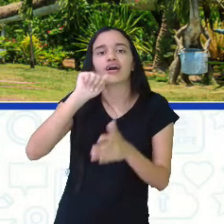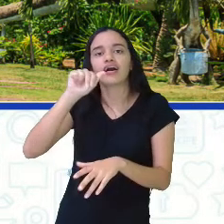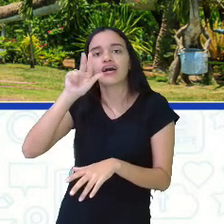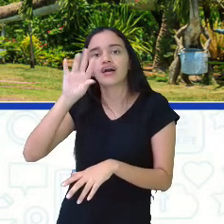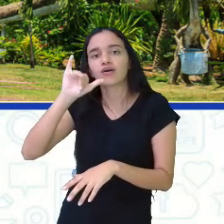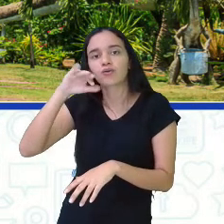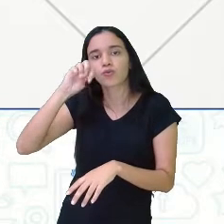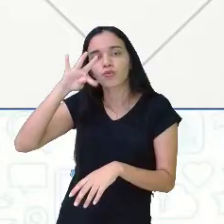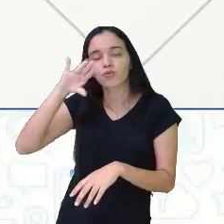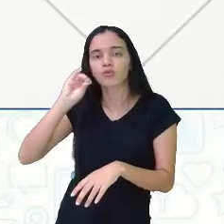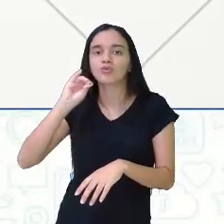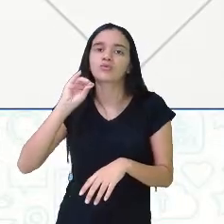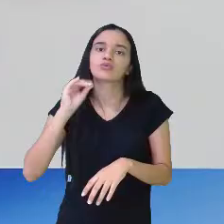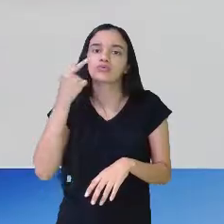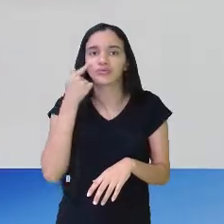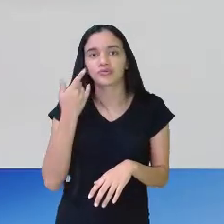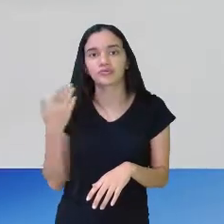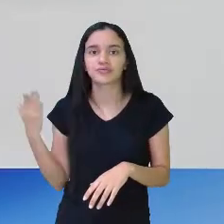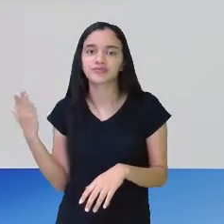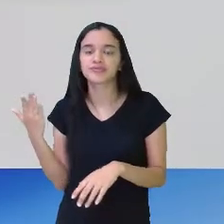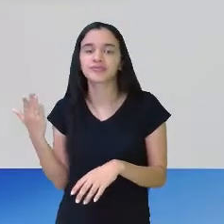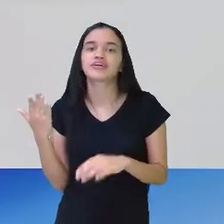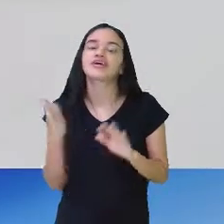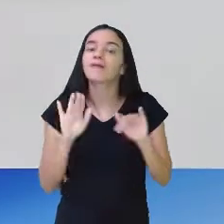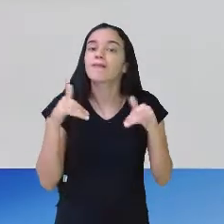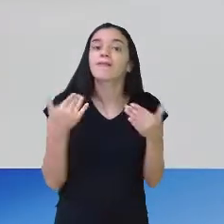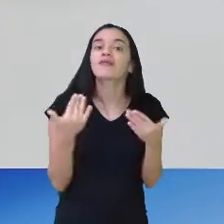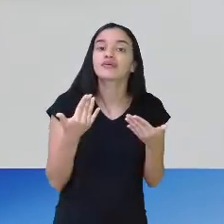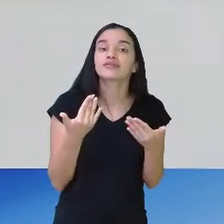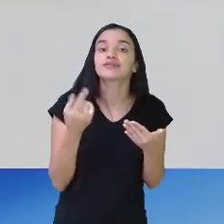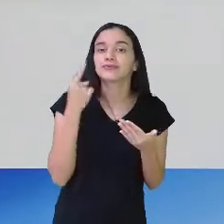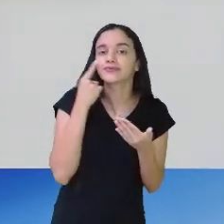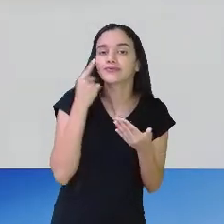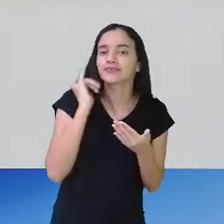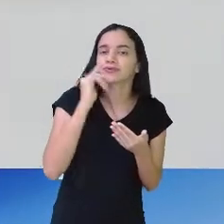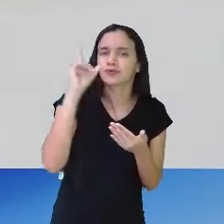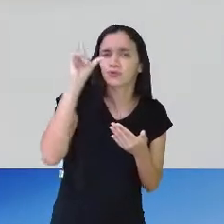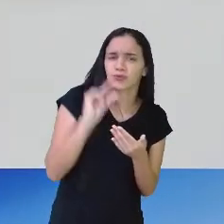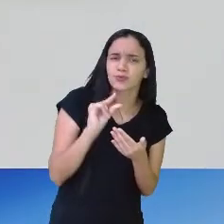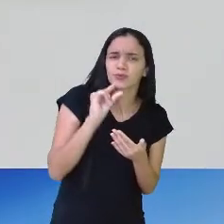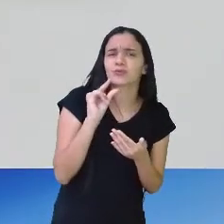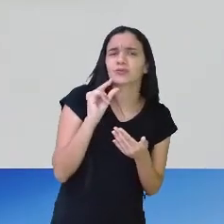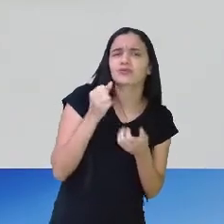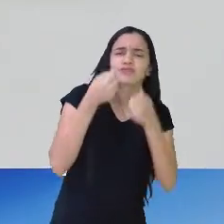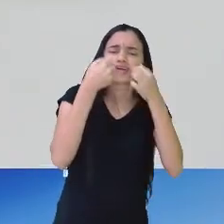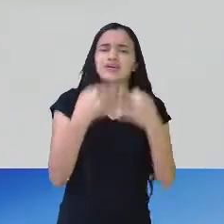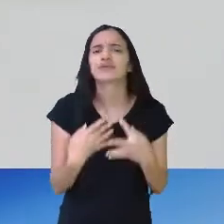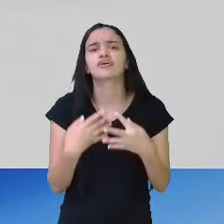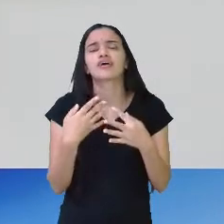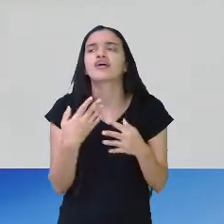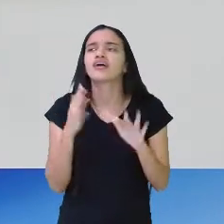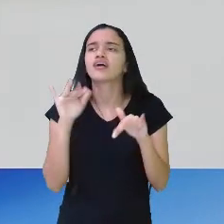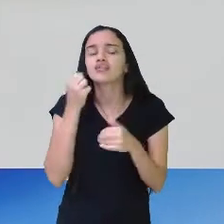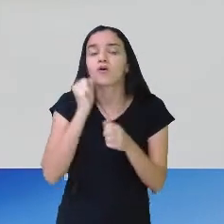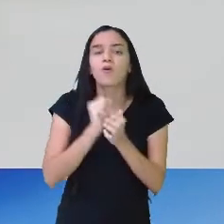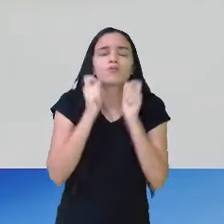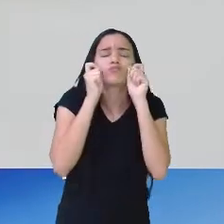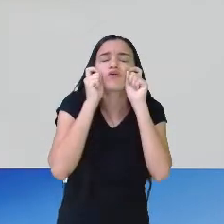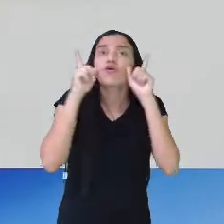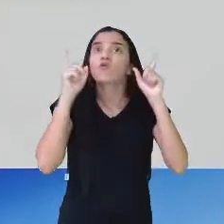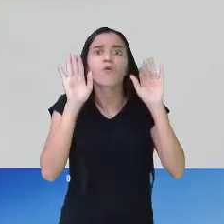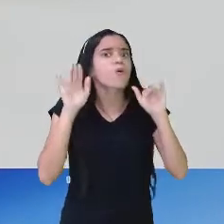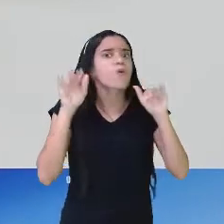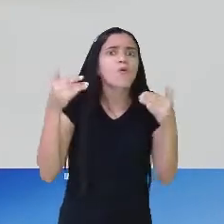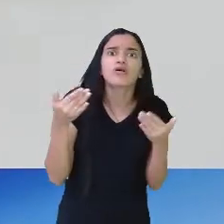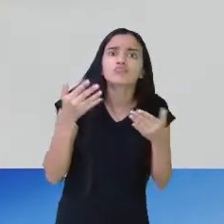era considerado o menor mini-conto, né? E aí, veja, é um conto muito curtinho que vai falar sobre, tá, mas quem acordou? Quando